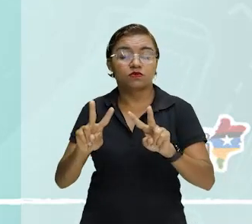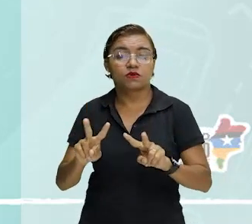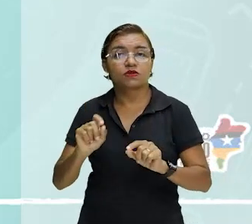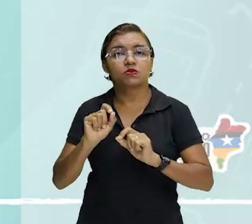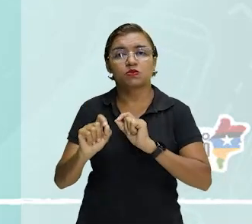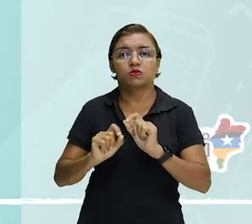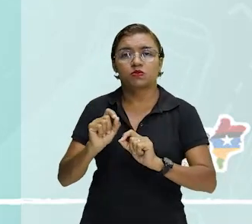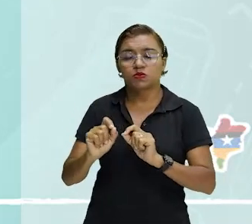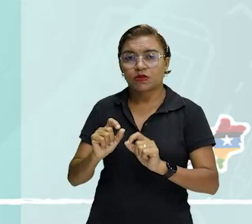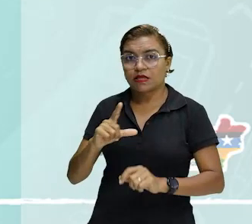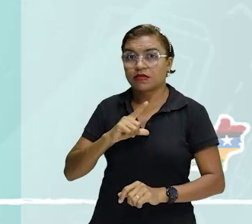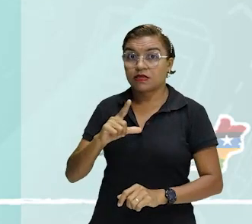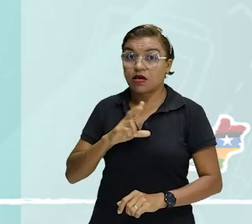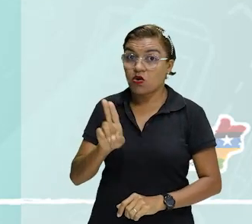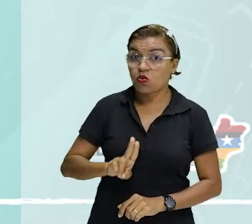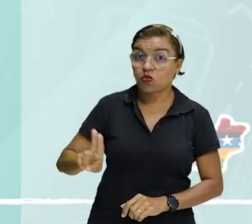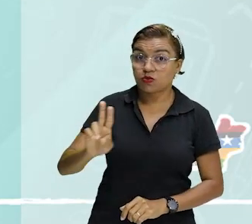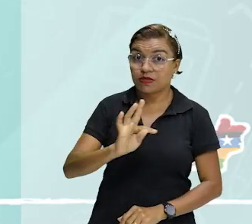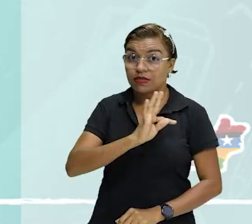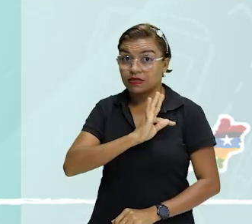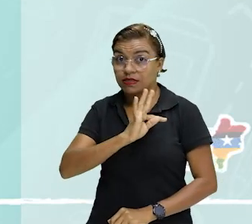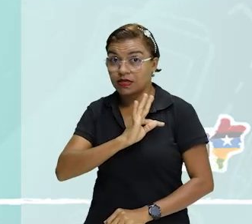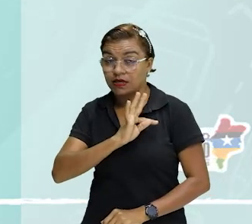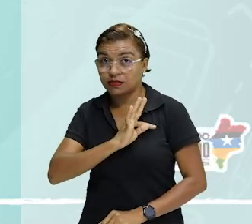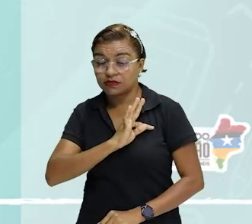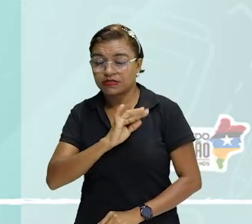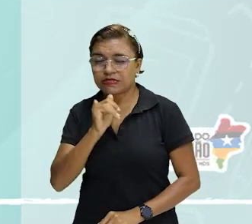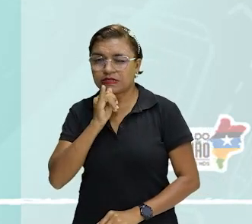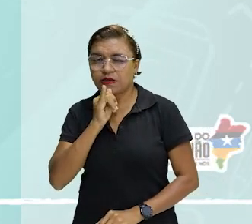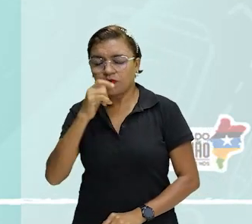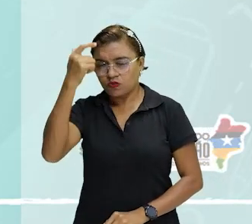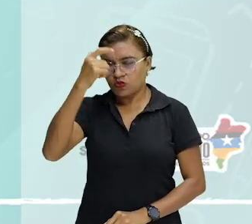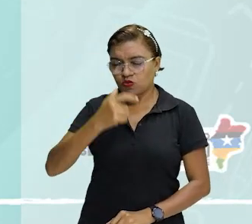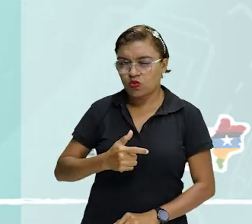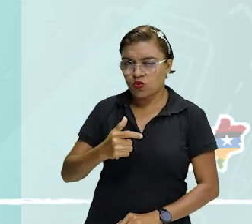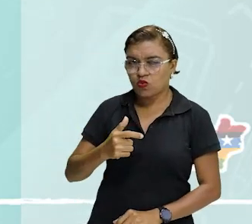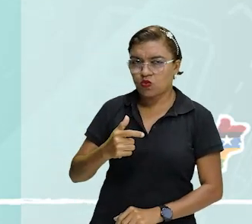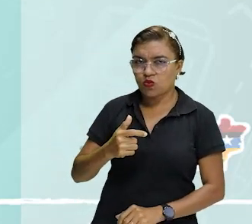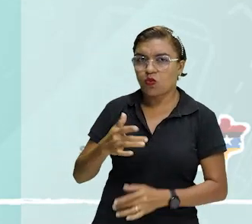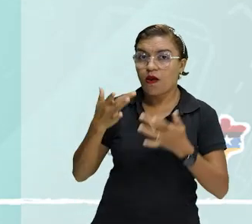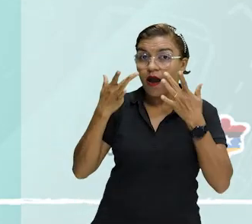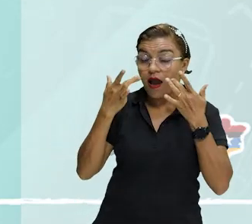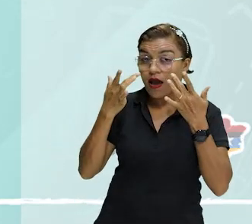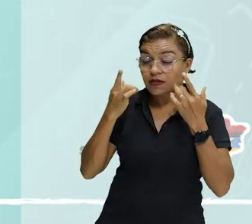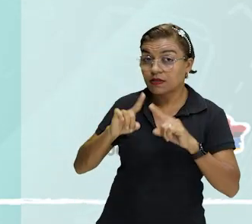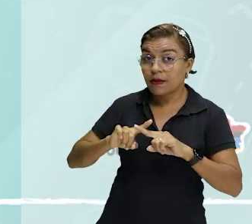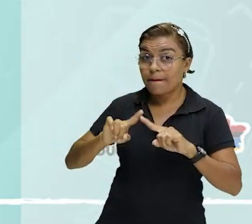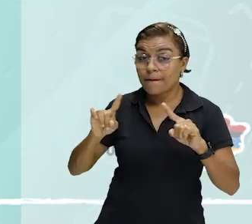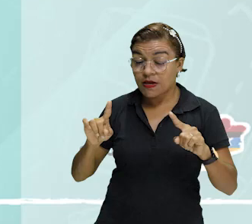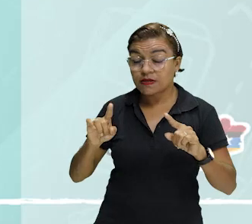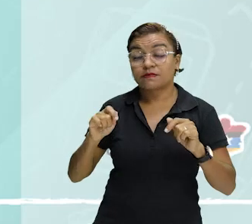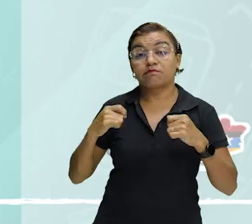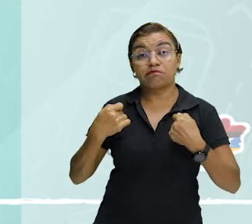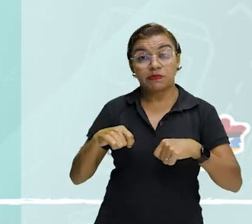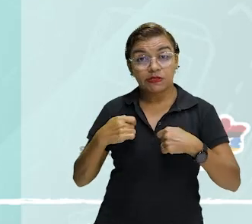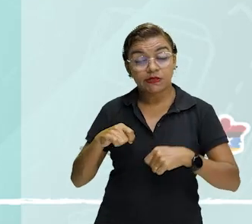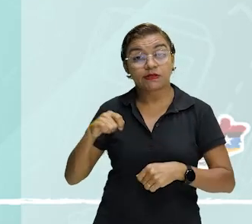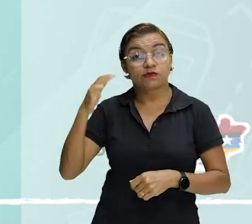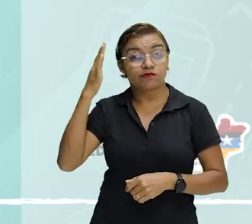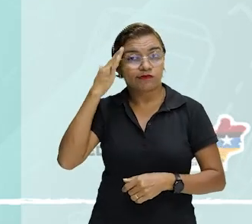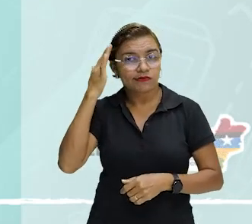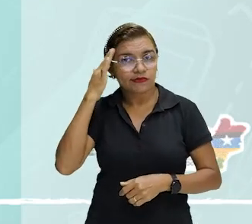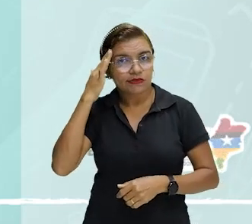expressivas com o uso de técnicas. Eu sou artista, mas eu preciso entender as técnicas. Por